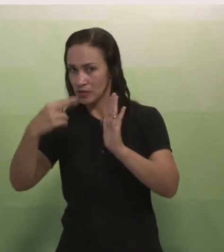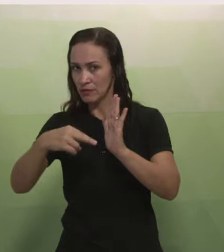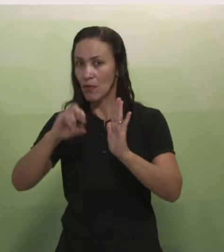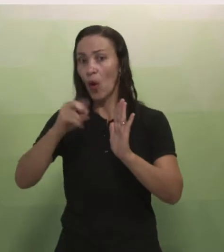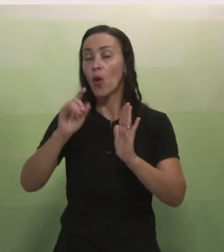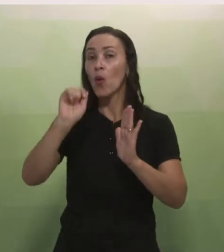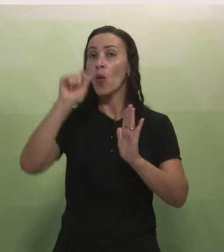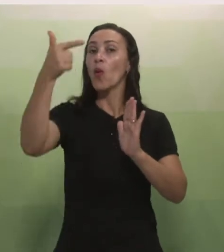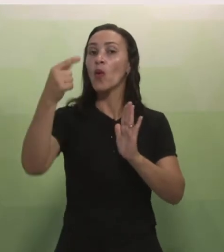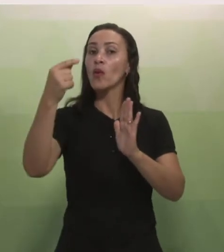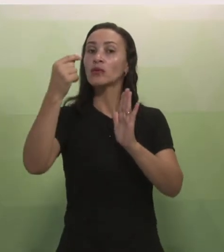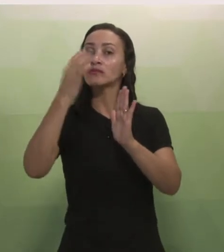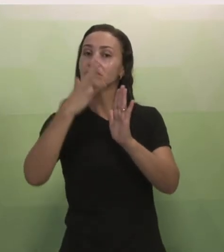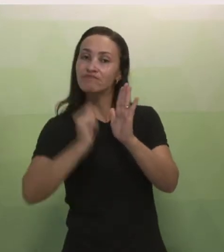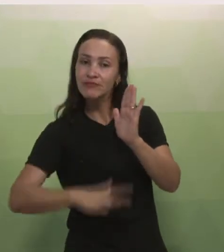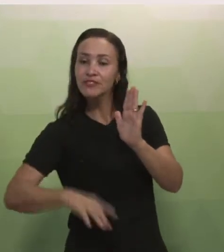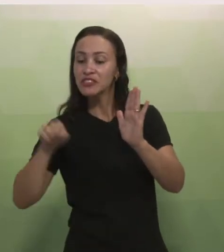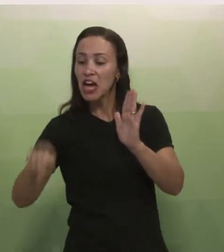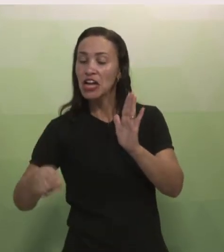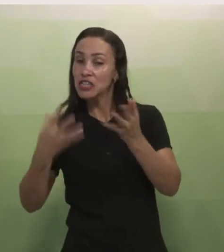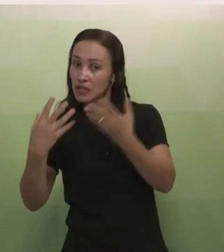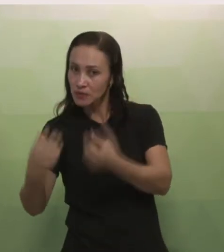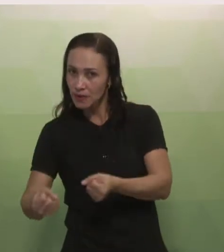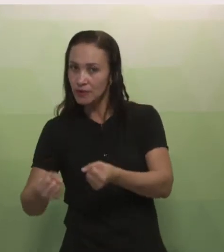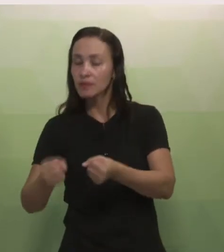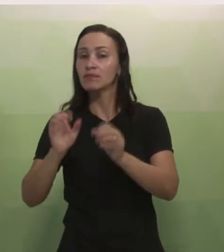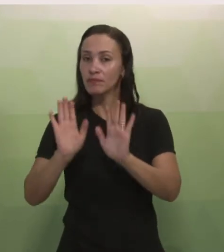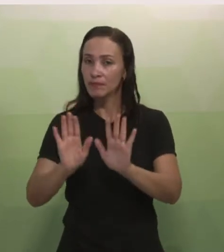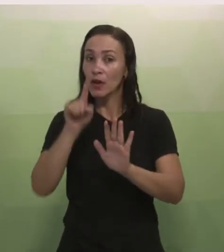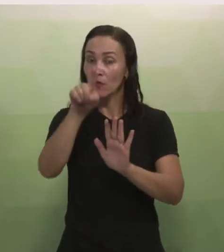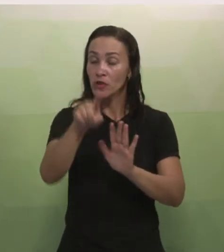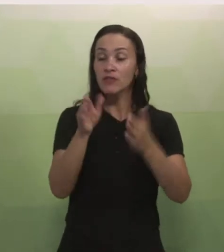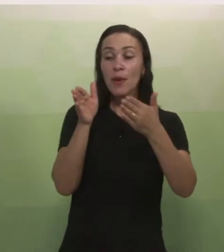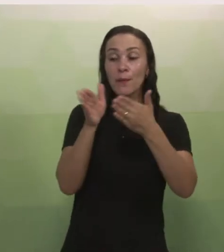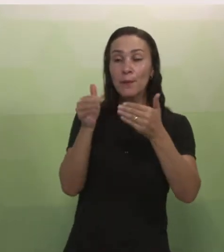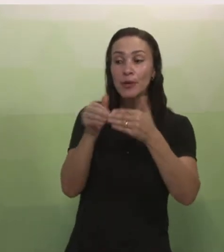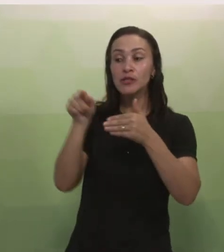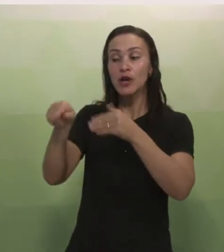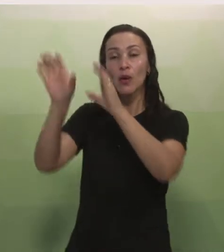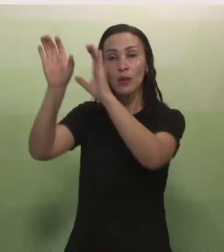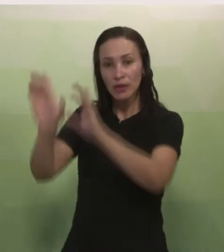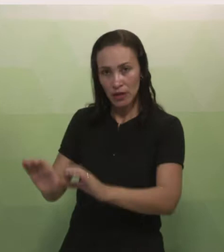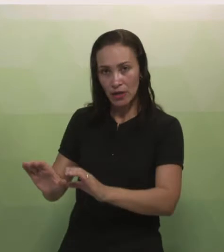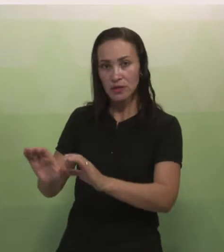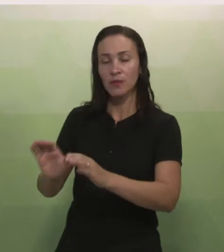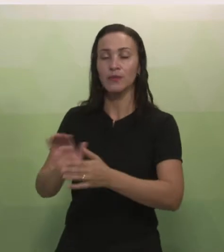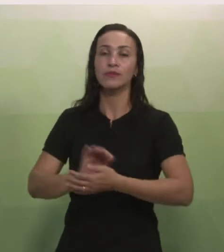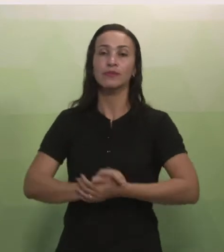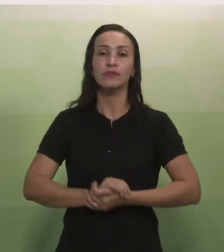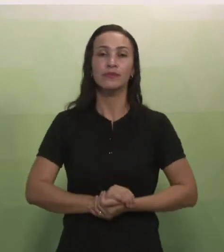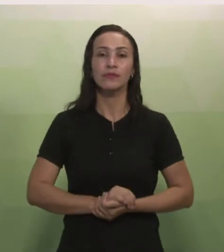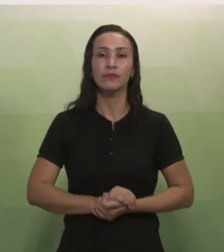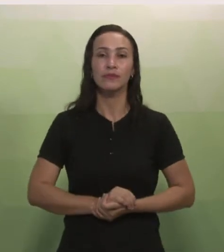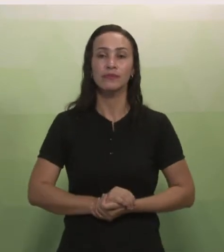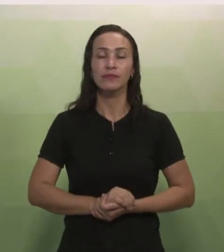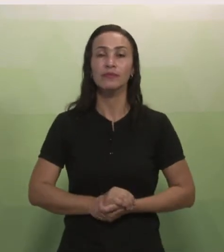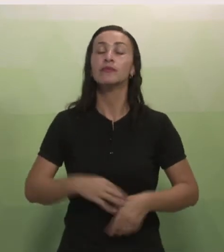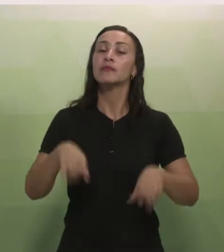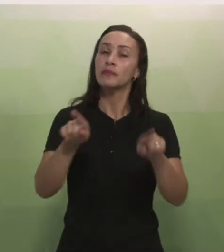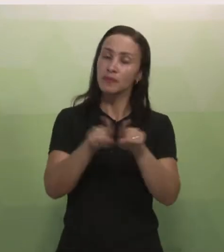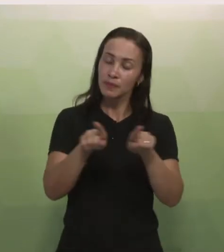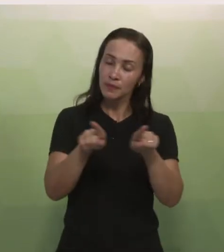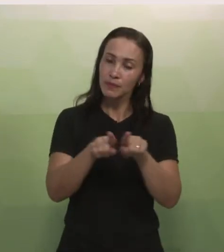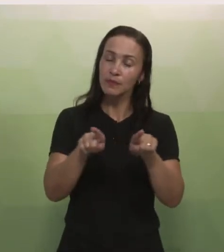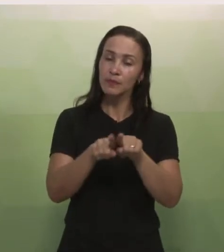analisada e computada como horas. Aí você vai entrar com o requerimento e solicitar a coordenação do curso, bem